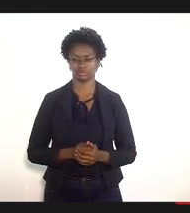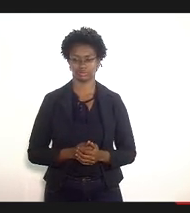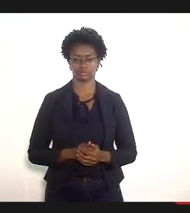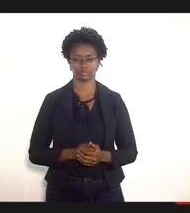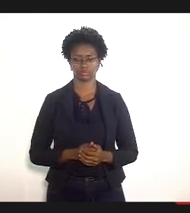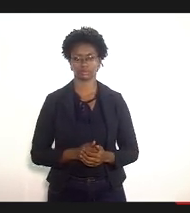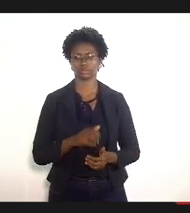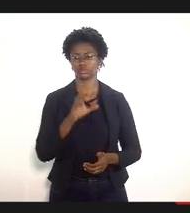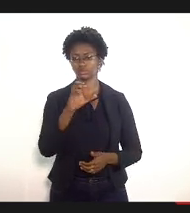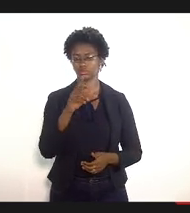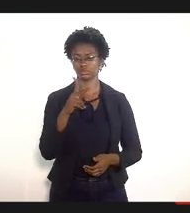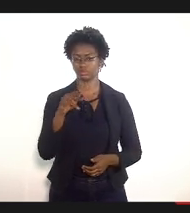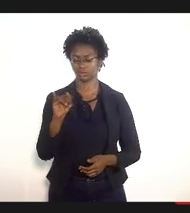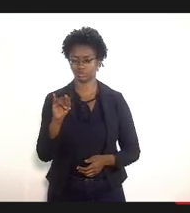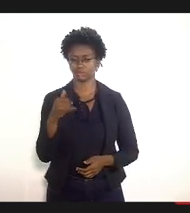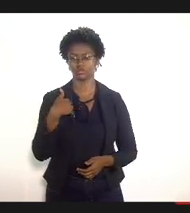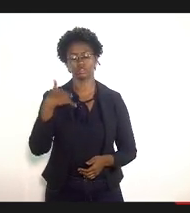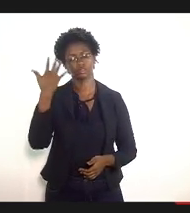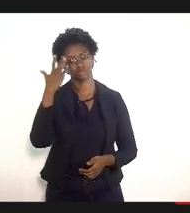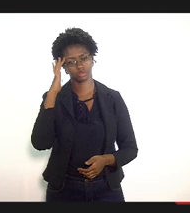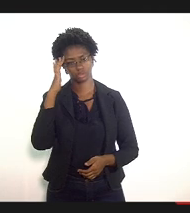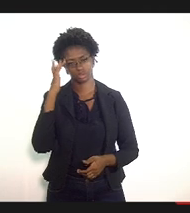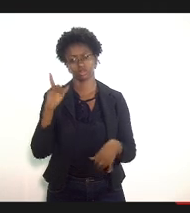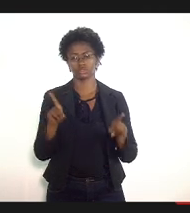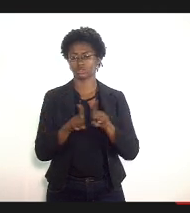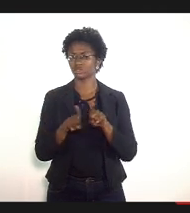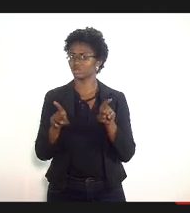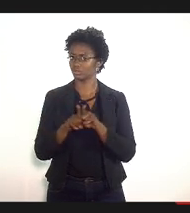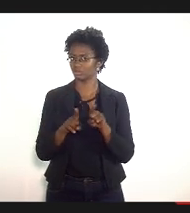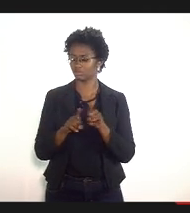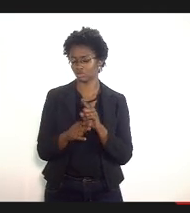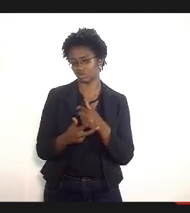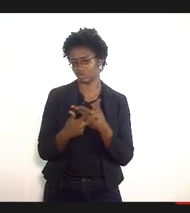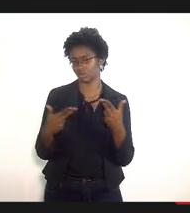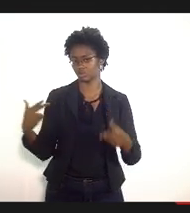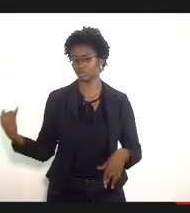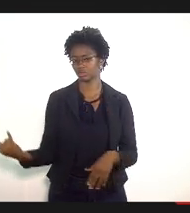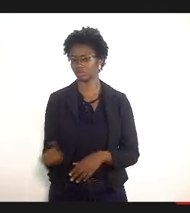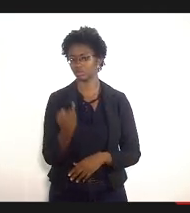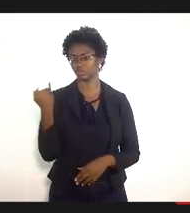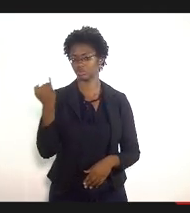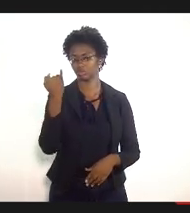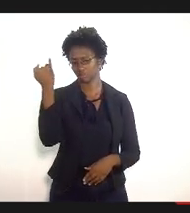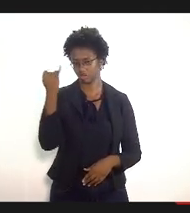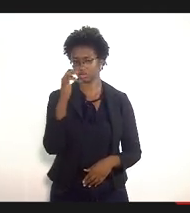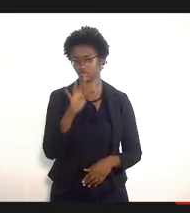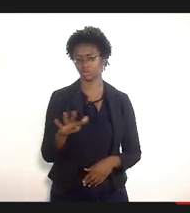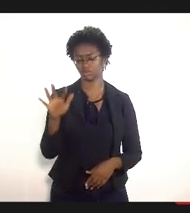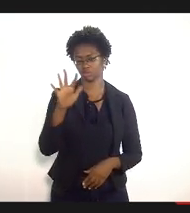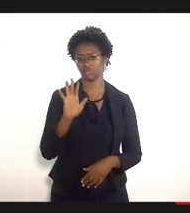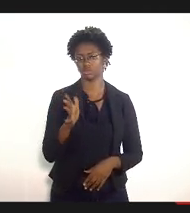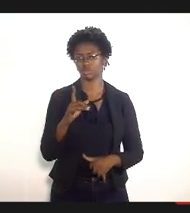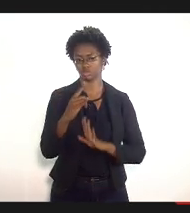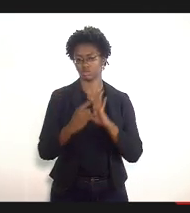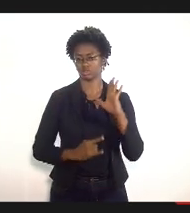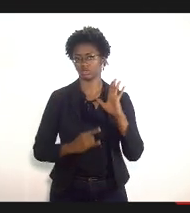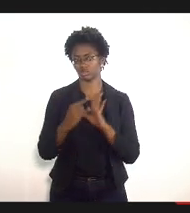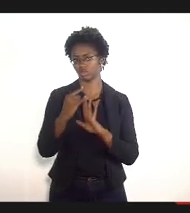à CPI, acho que a CPI também é um instrumento também muito importante. A federação já fez um